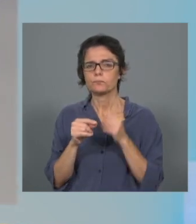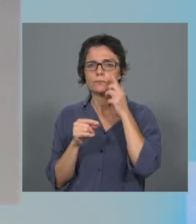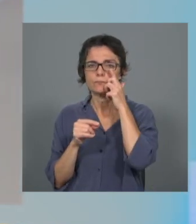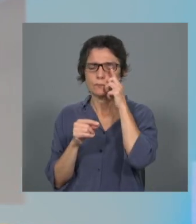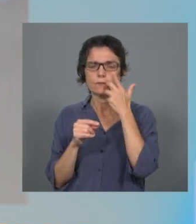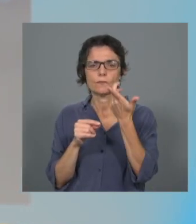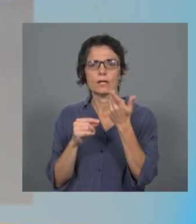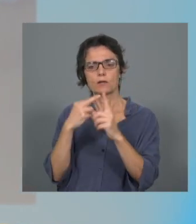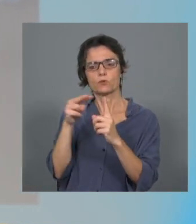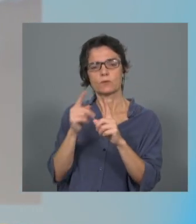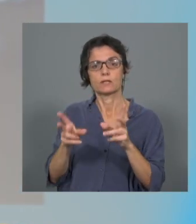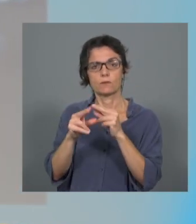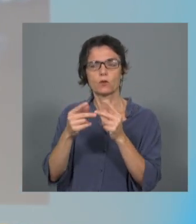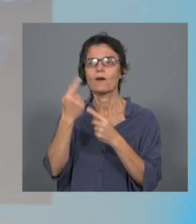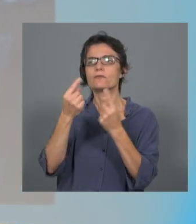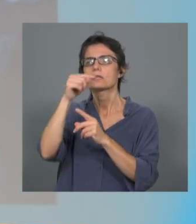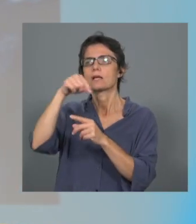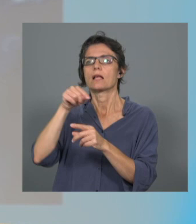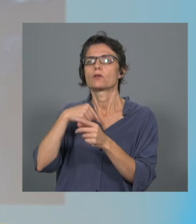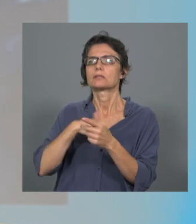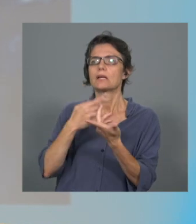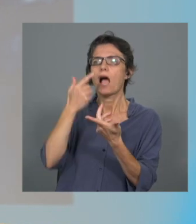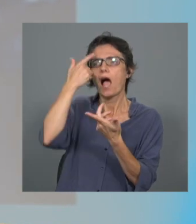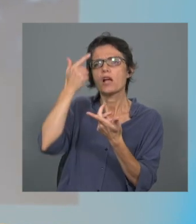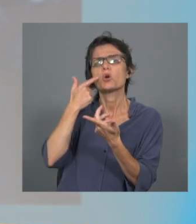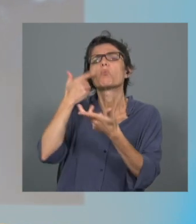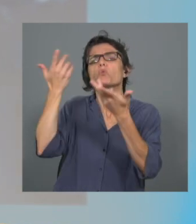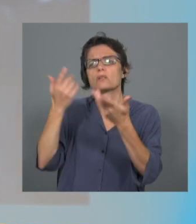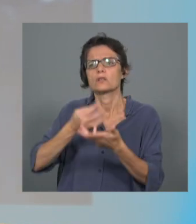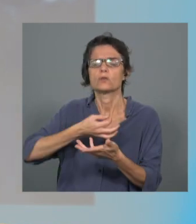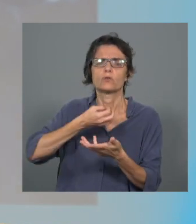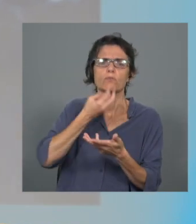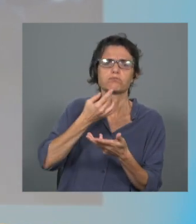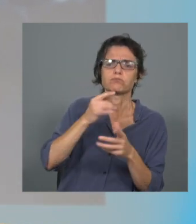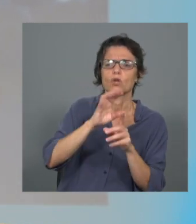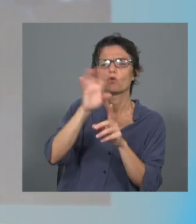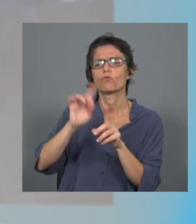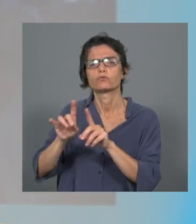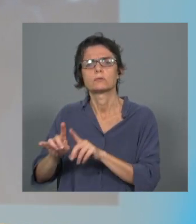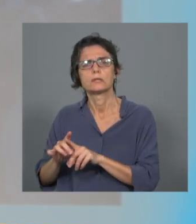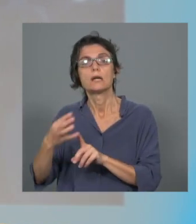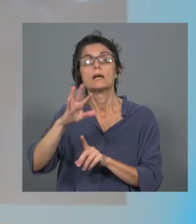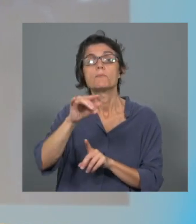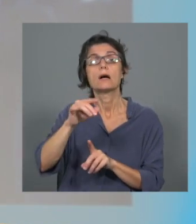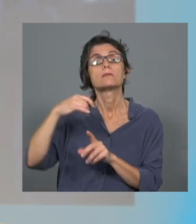partida, nós dizemos já é muito conhecido, já está muito contado, mas este filme vai